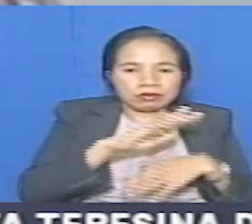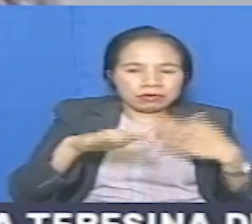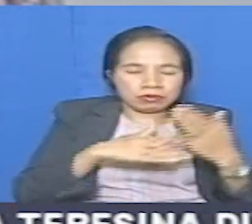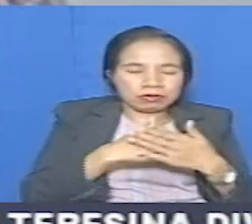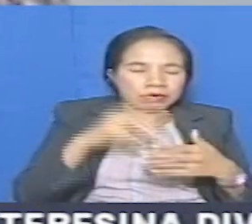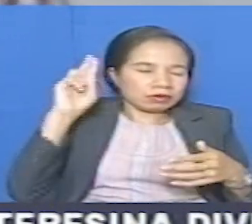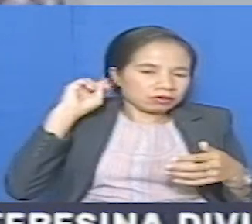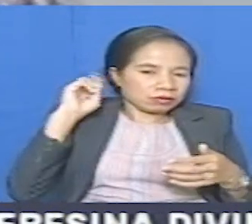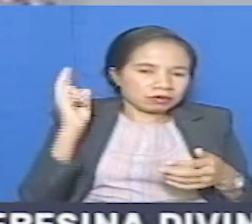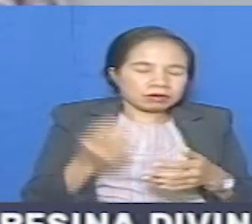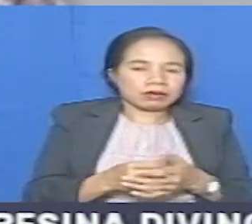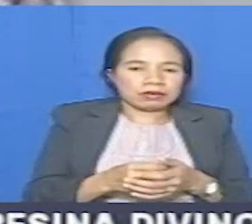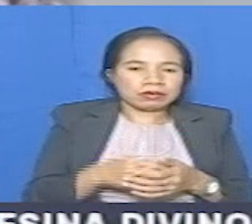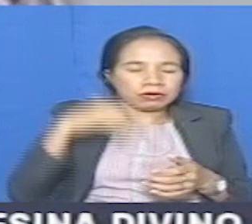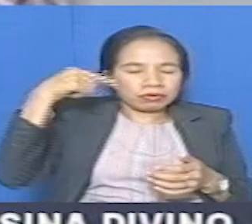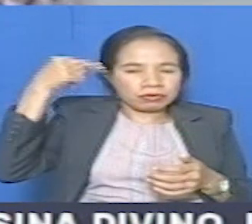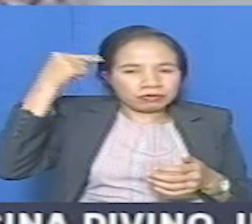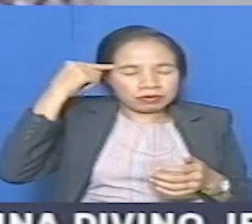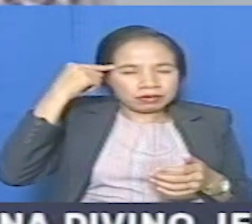cada governo